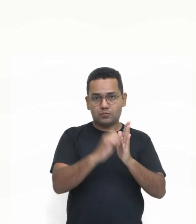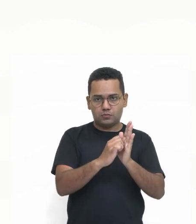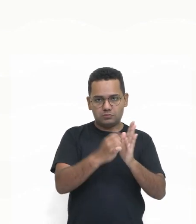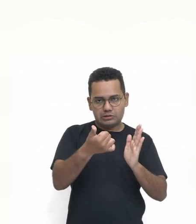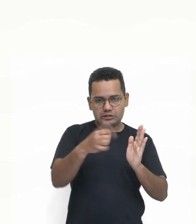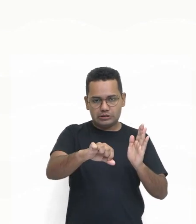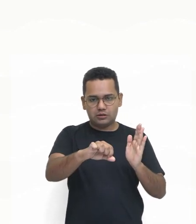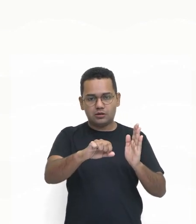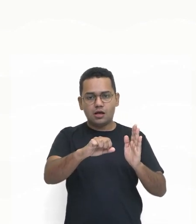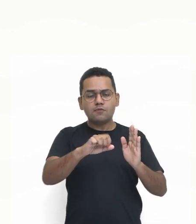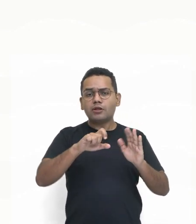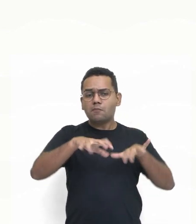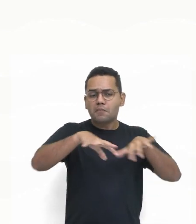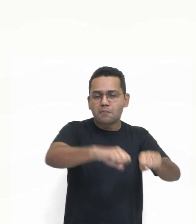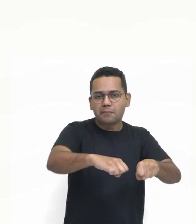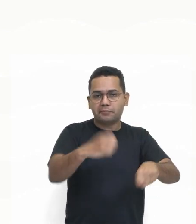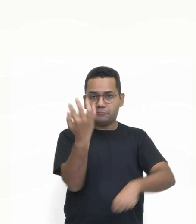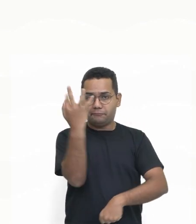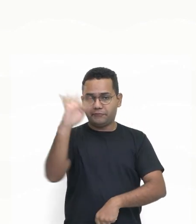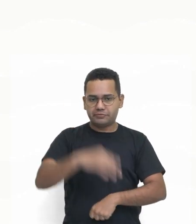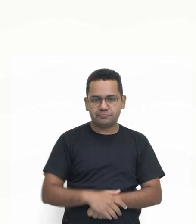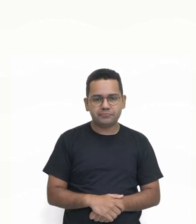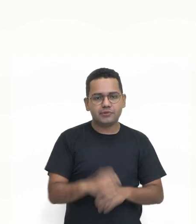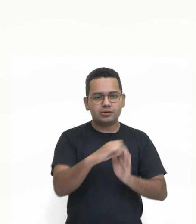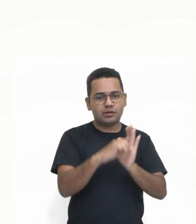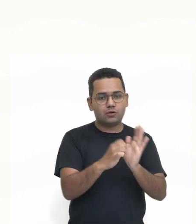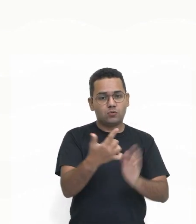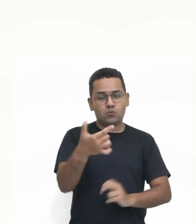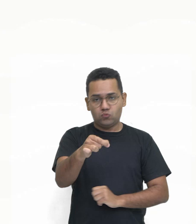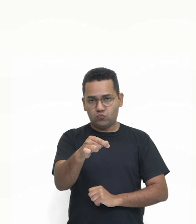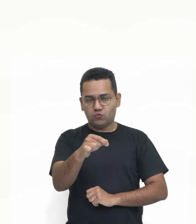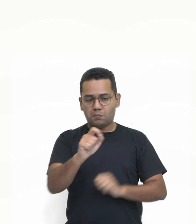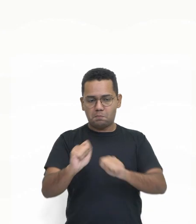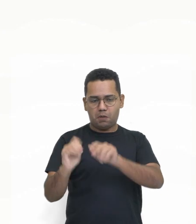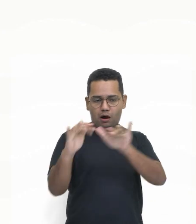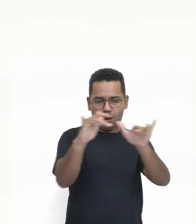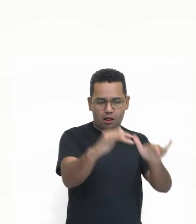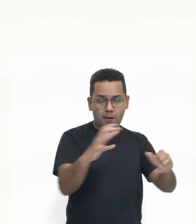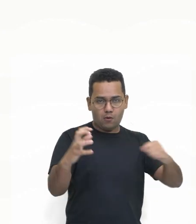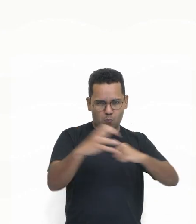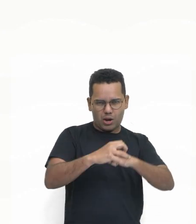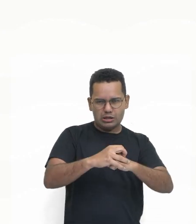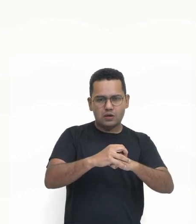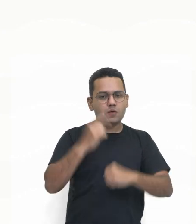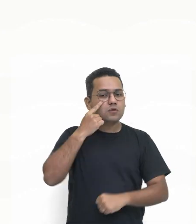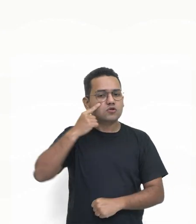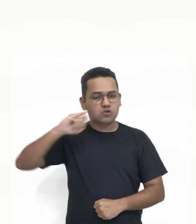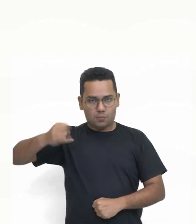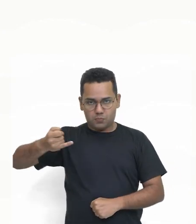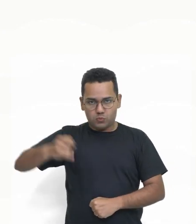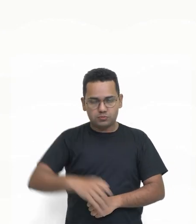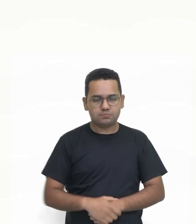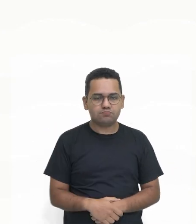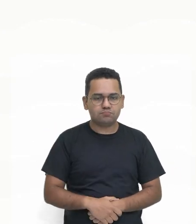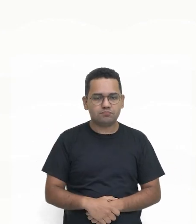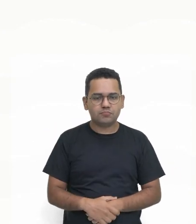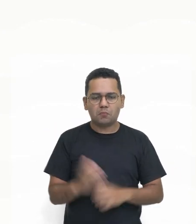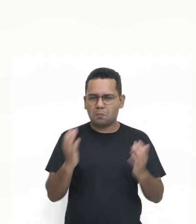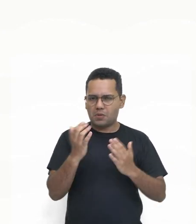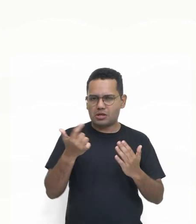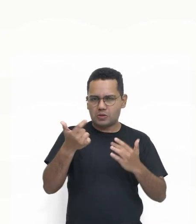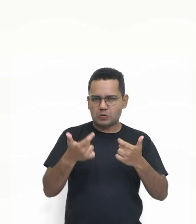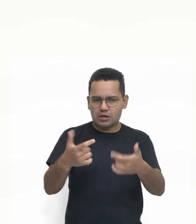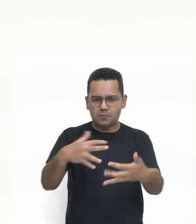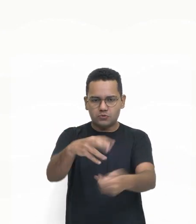XIX, colonização francesa. No século XX, ocupação japonesa, já no contexto ali da Segunda Guerra.